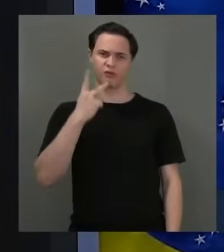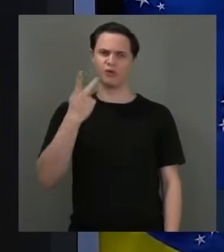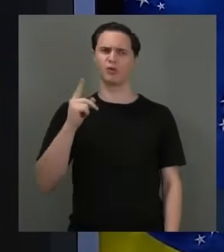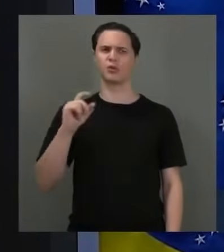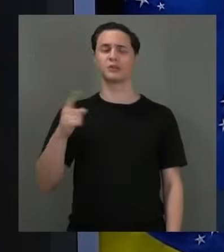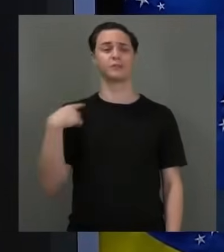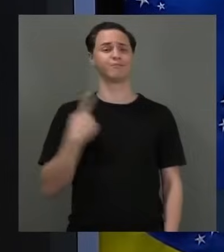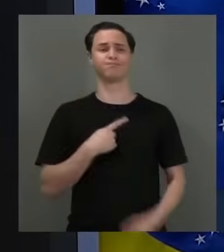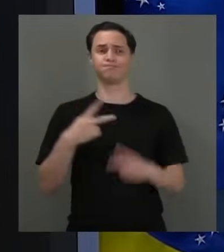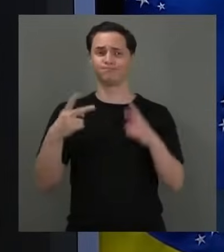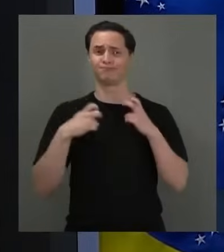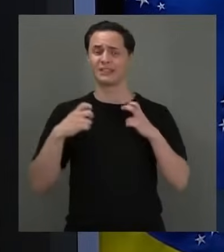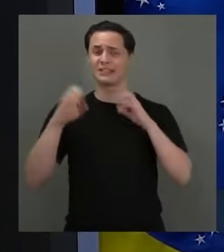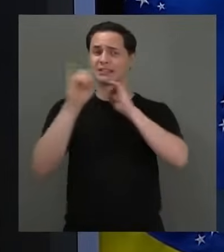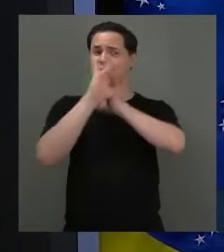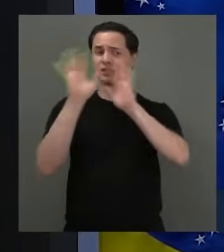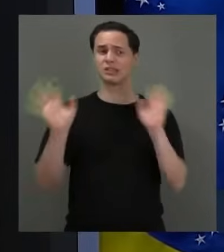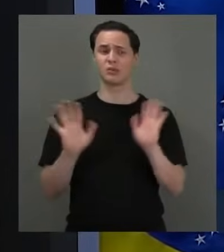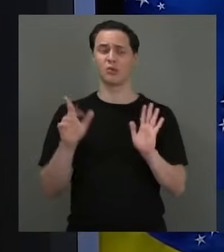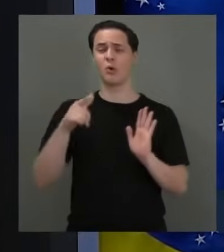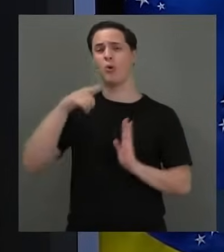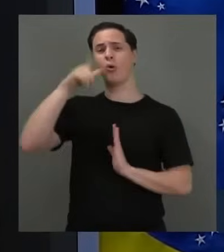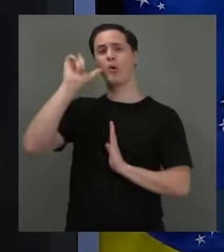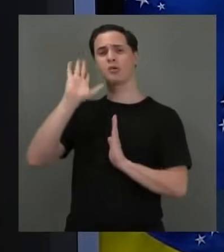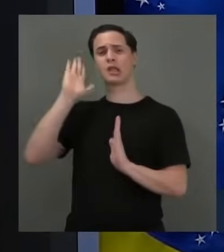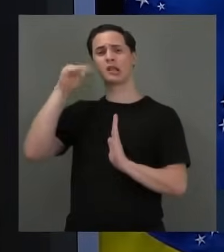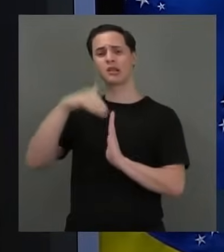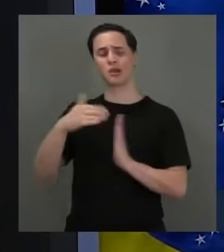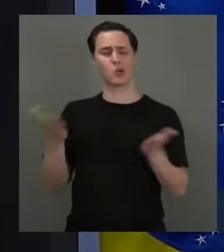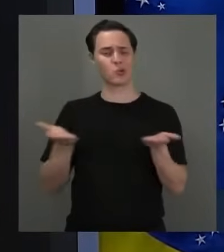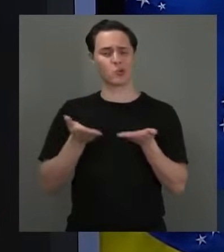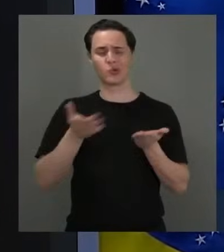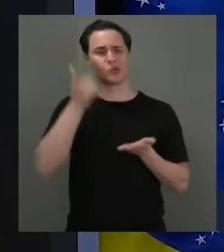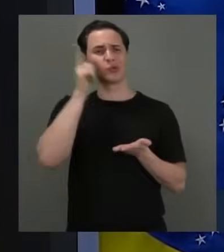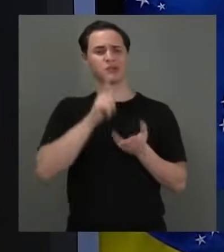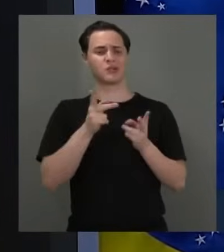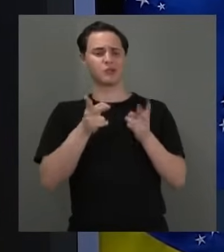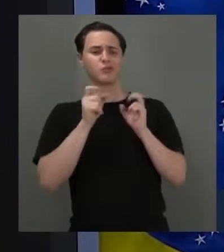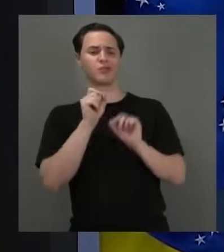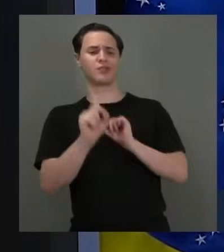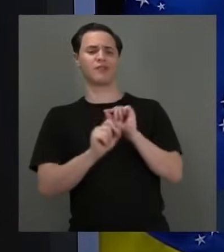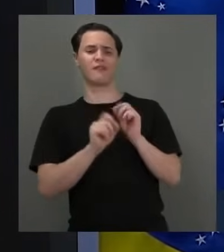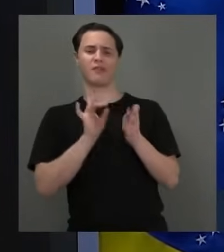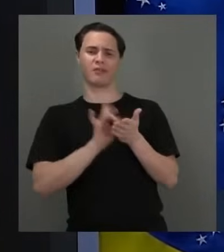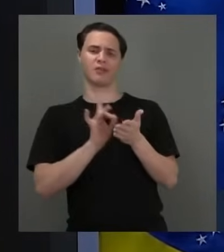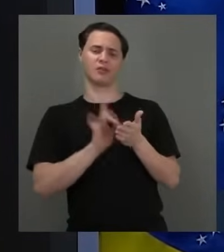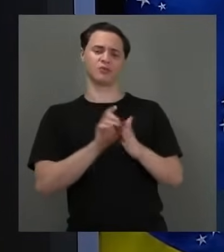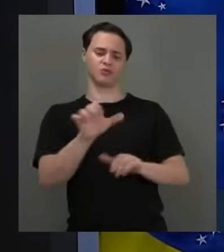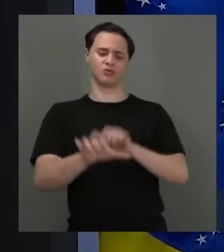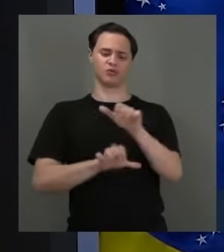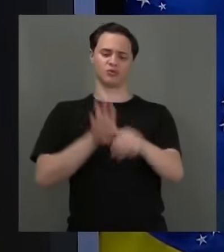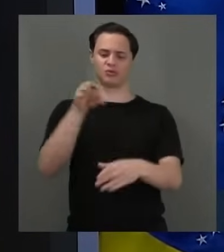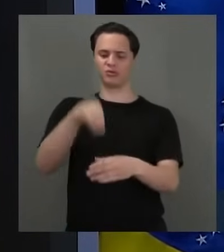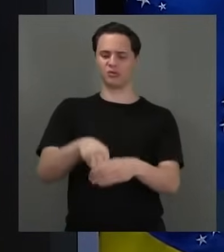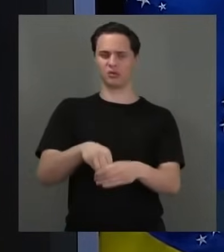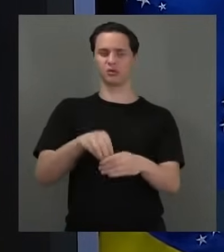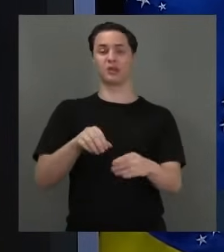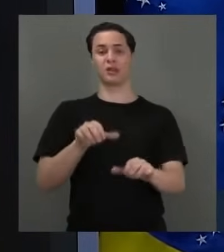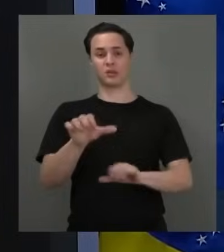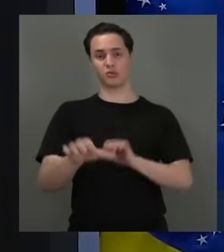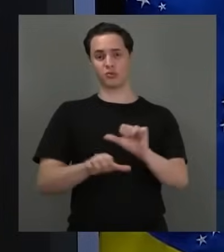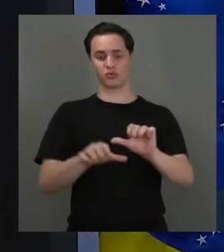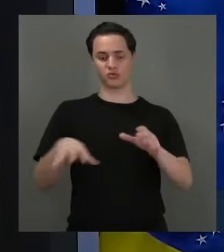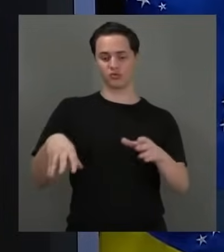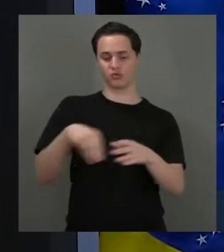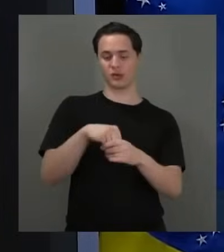tempo para analisar de ontem para hoje, né, o que foi modificado dentro da reforma com as emendas que foram introduzidas.